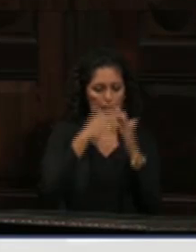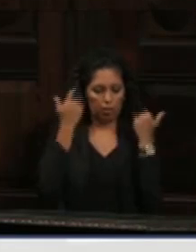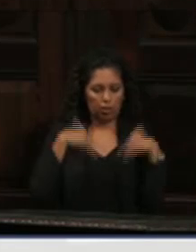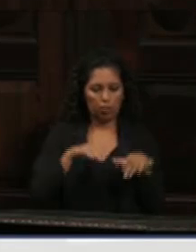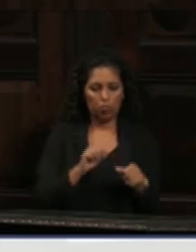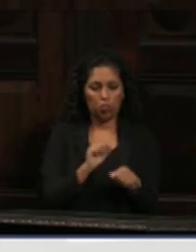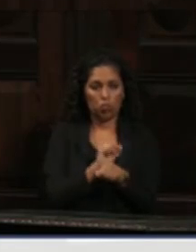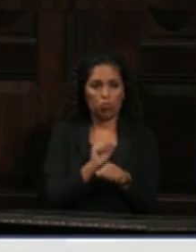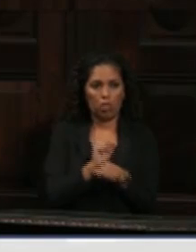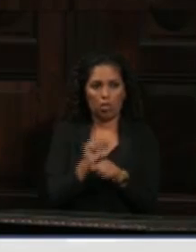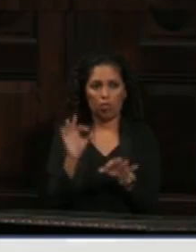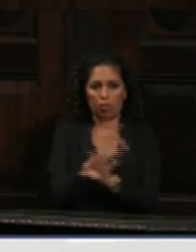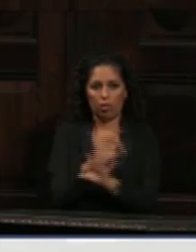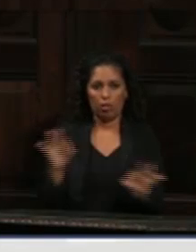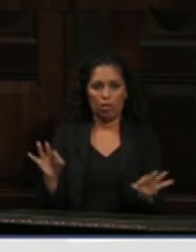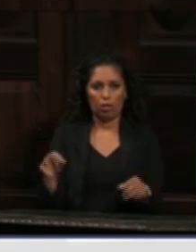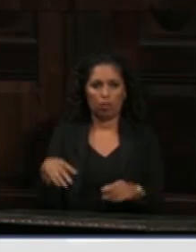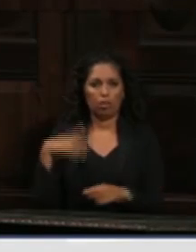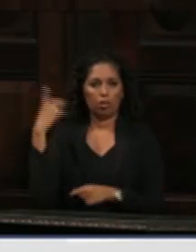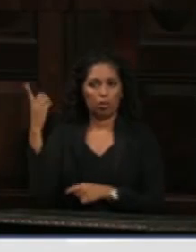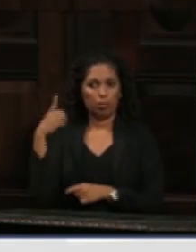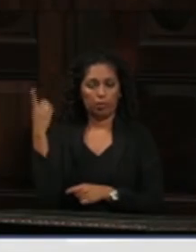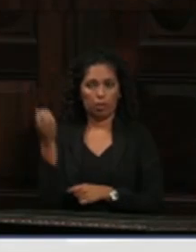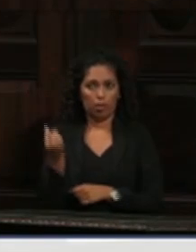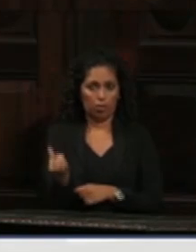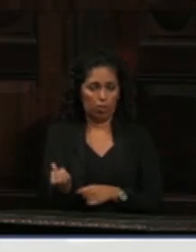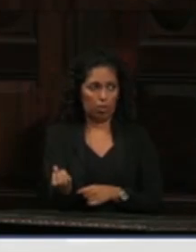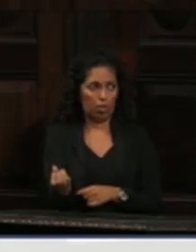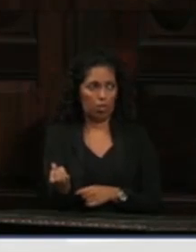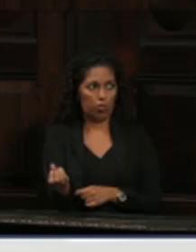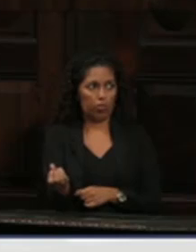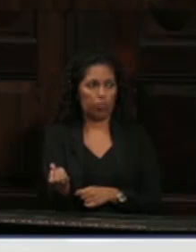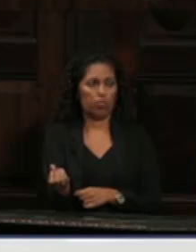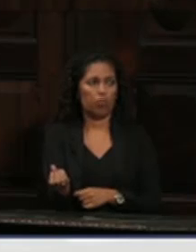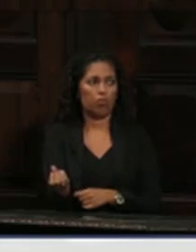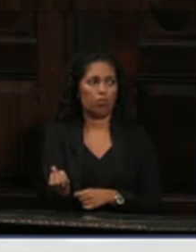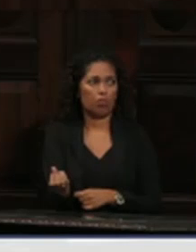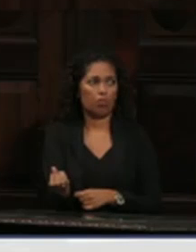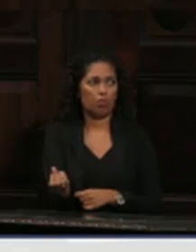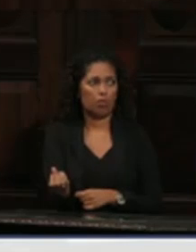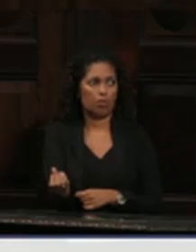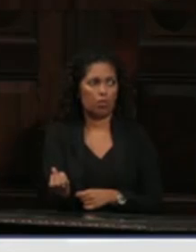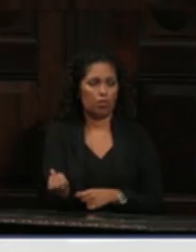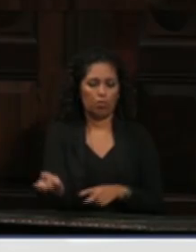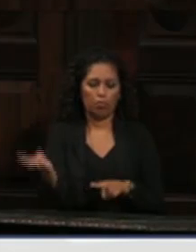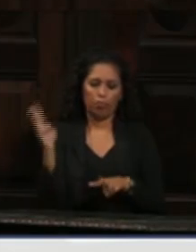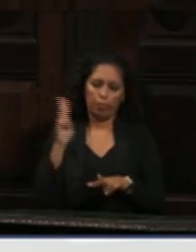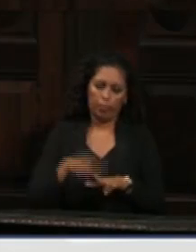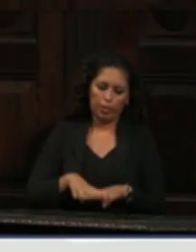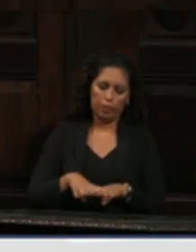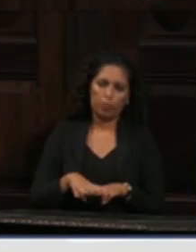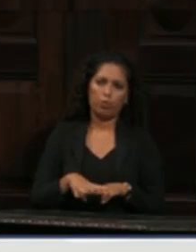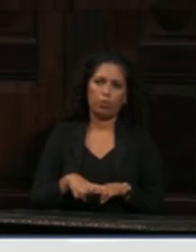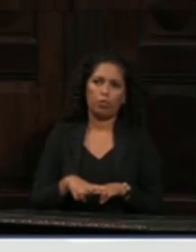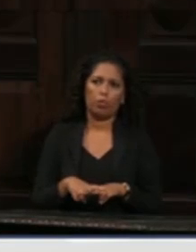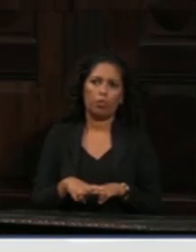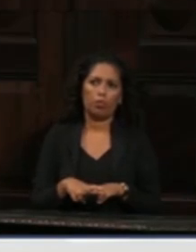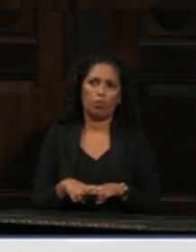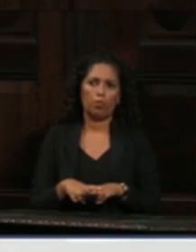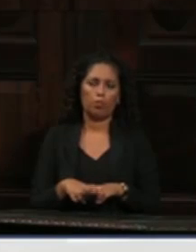de deputados, e aí 6 deputados, terem sido presos